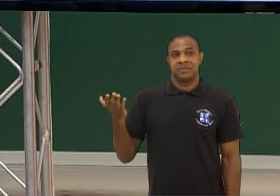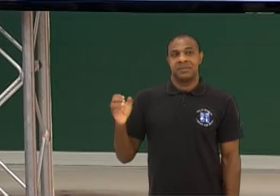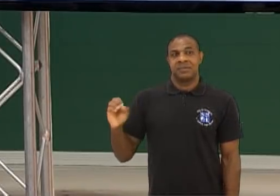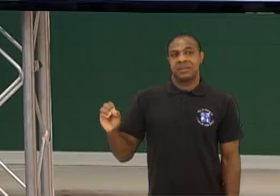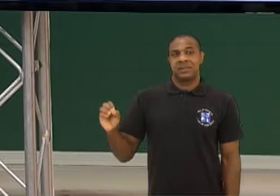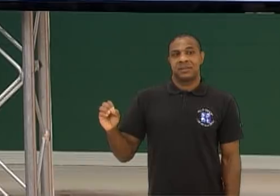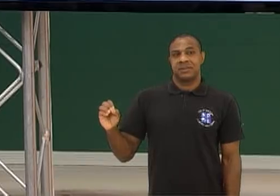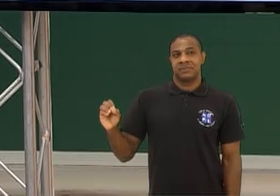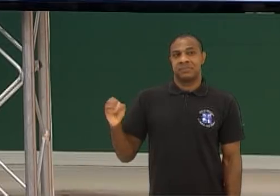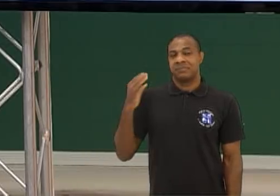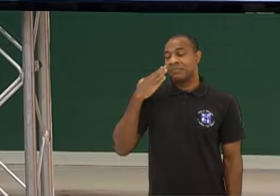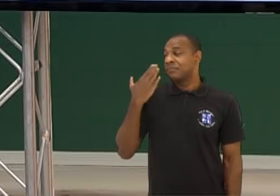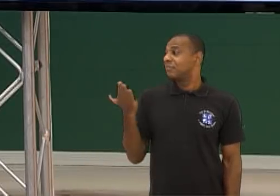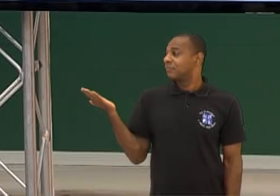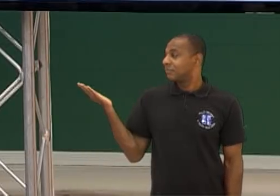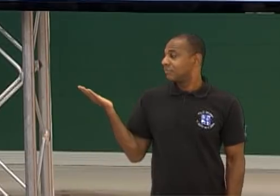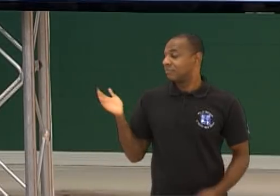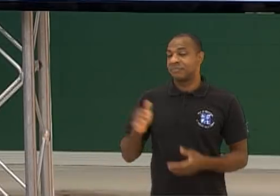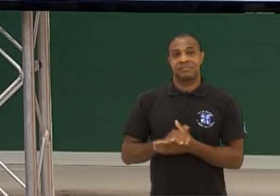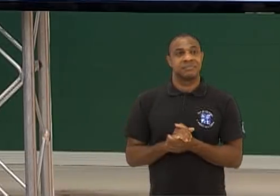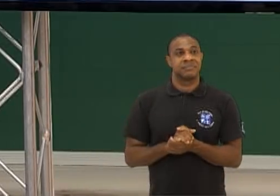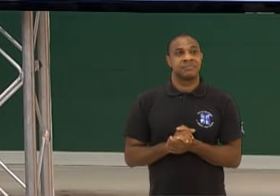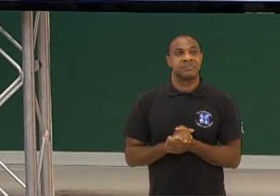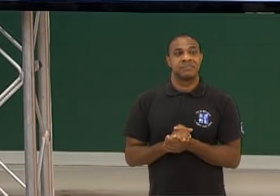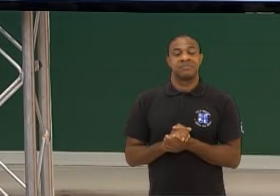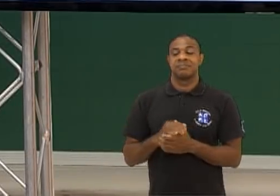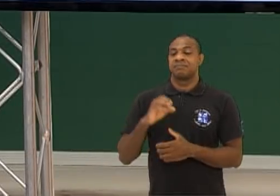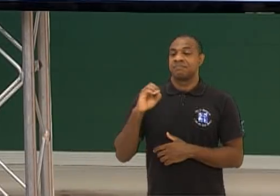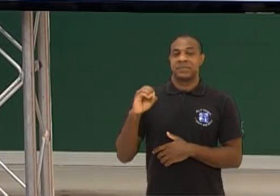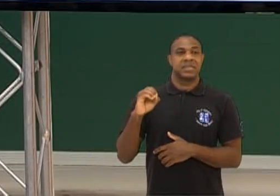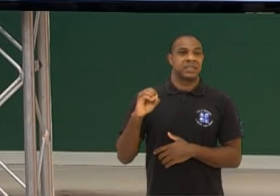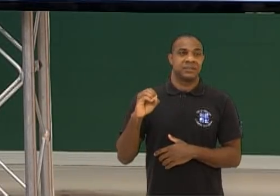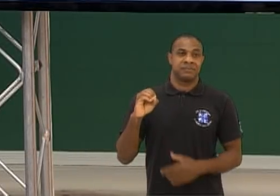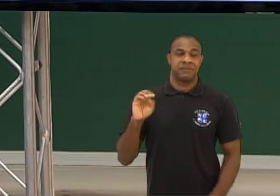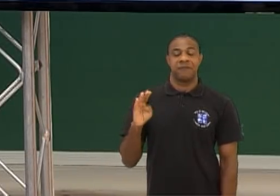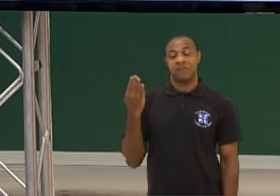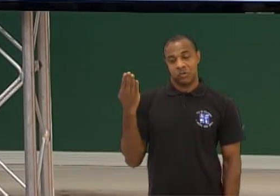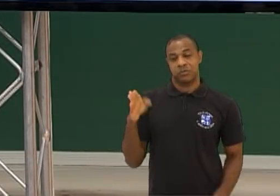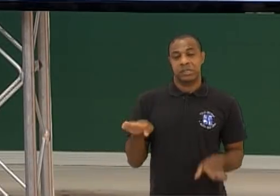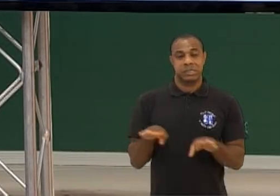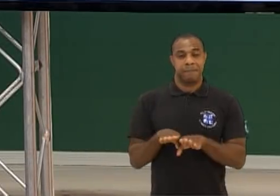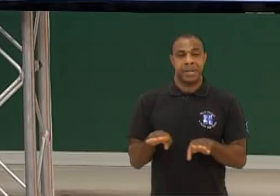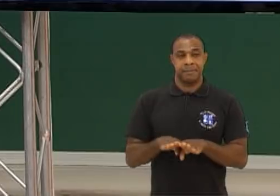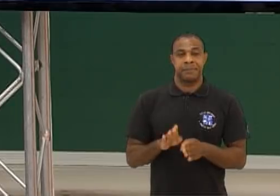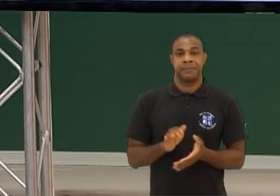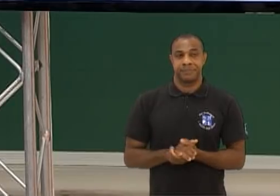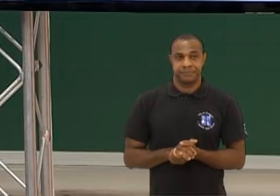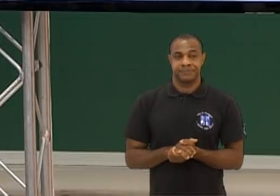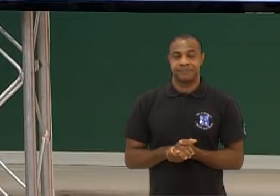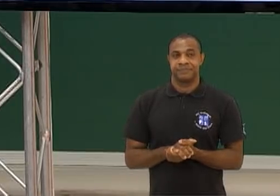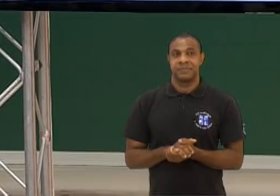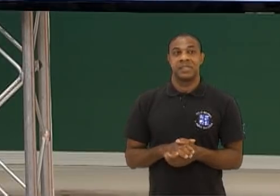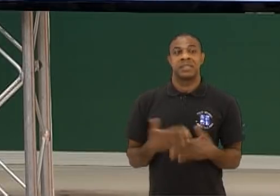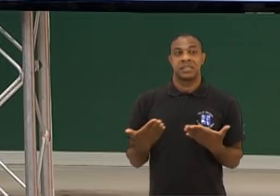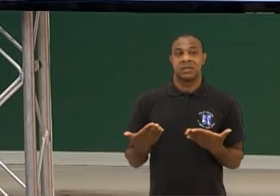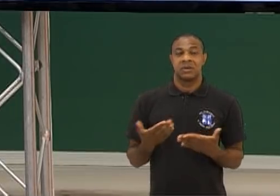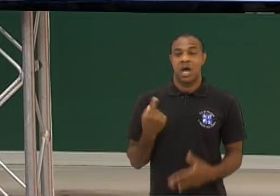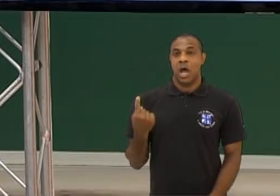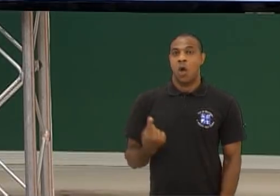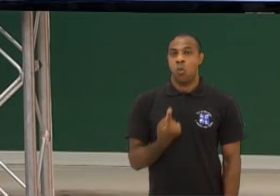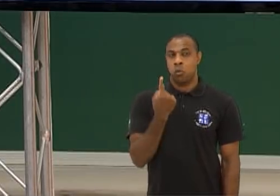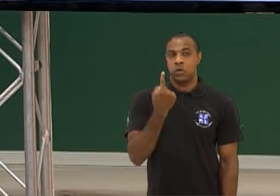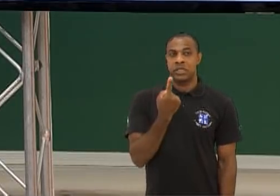gente só no caderno, que a gente divide ou nada, né? Dá 0. Então, é falso também. 0 é diferente de menos 4. Então, a única